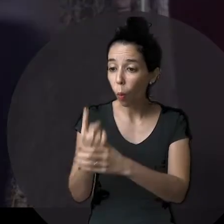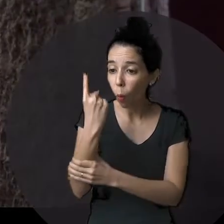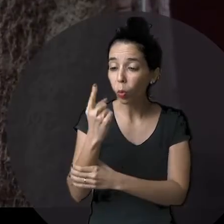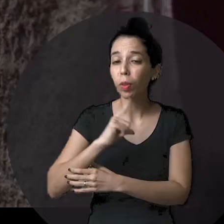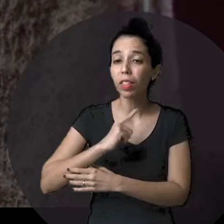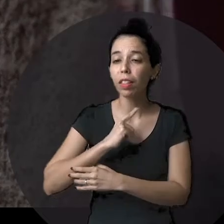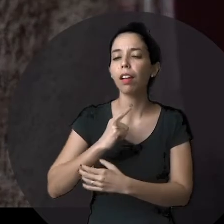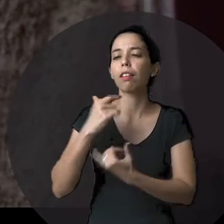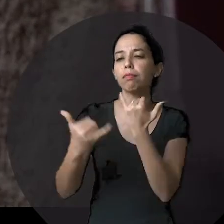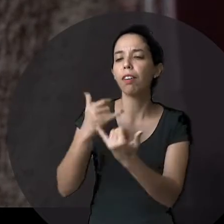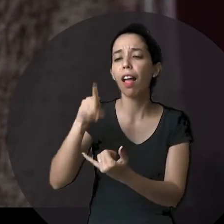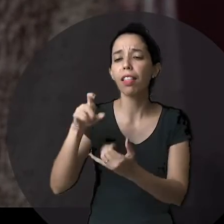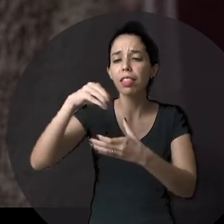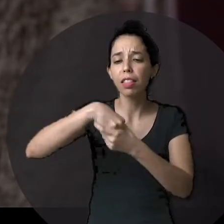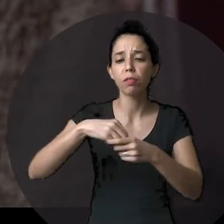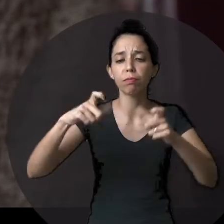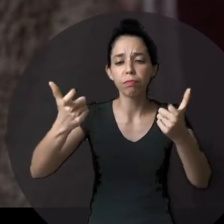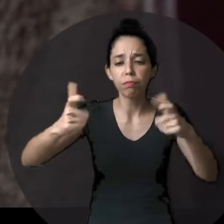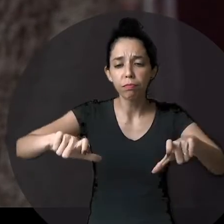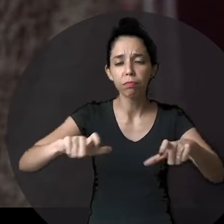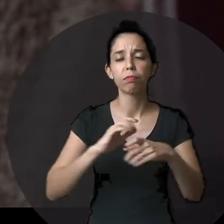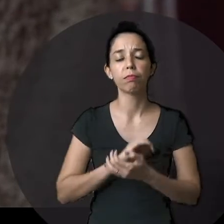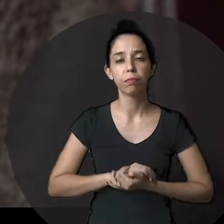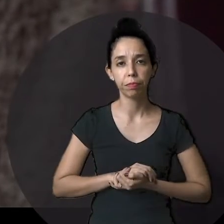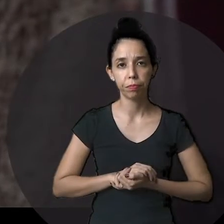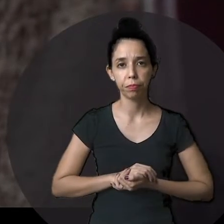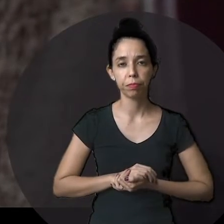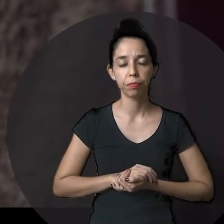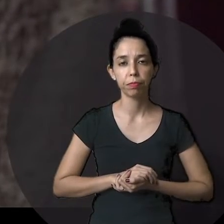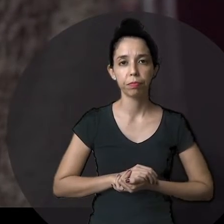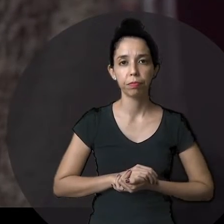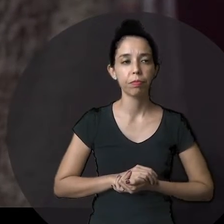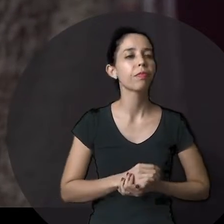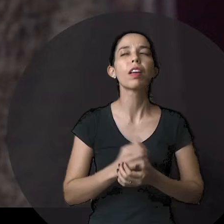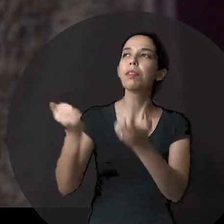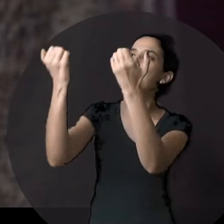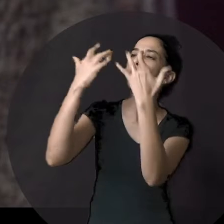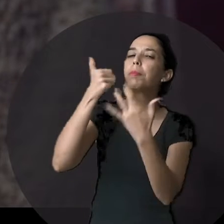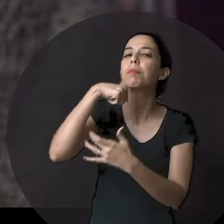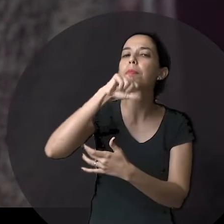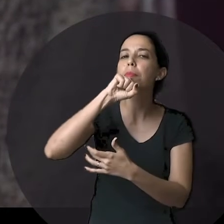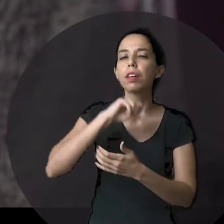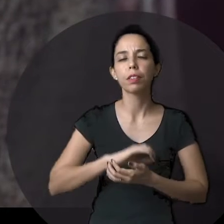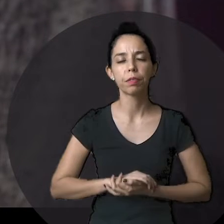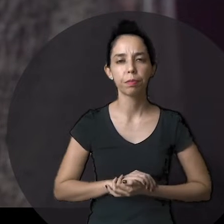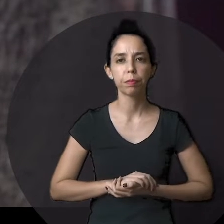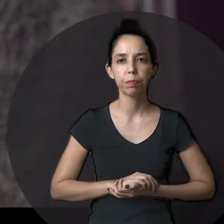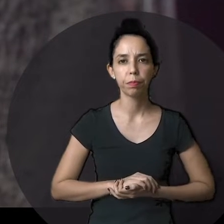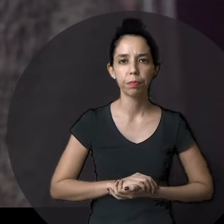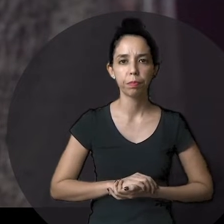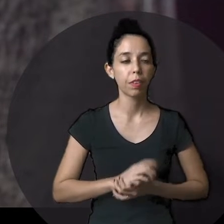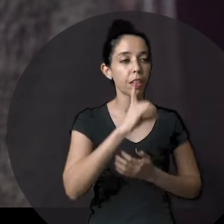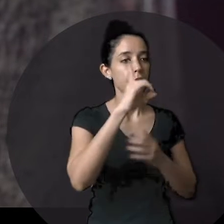bola? O único lugar que a gente pode ter lazer é aí nesse campo, nenhum outro. Beijo,